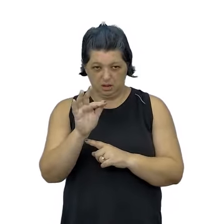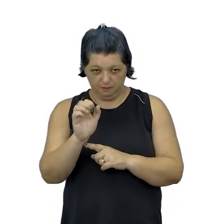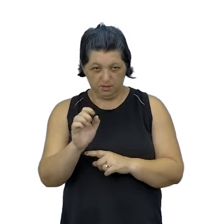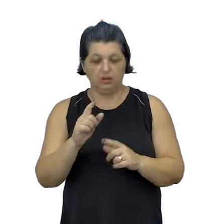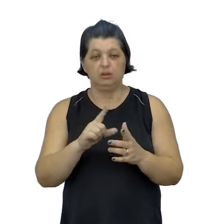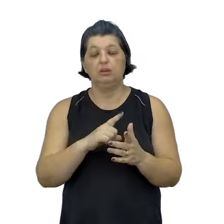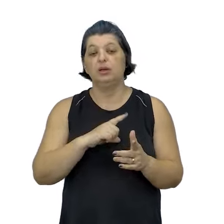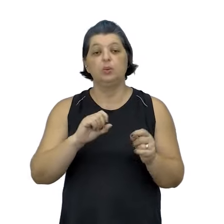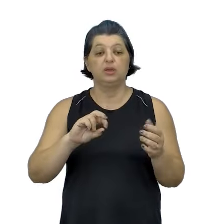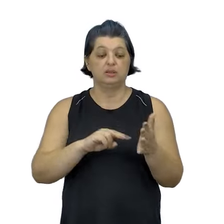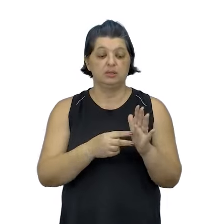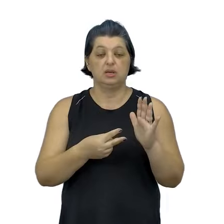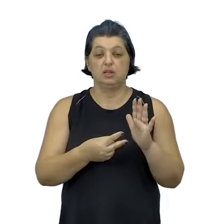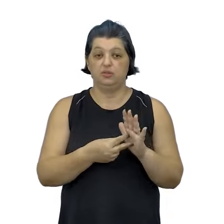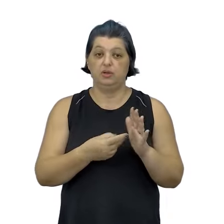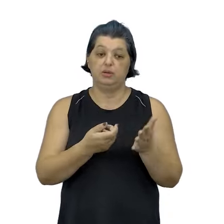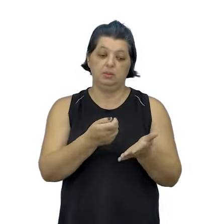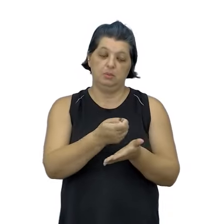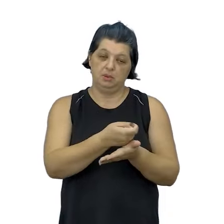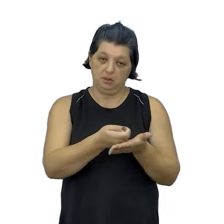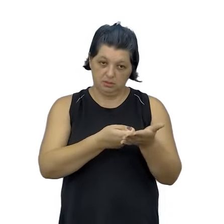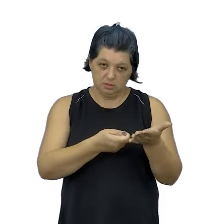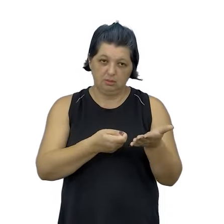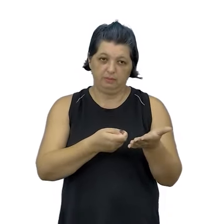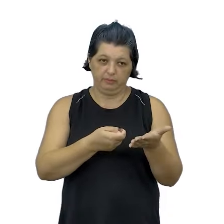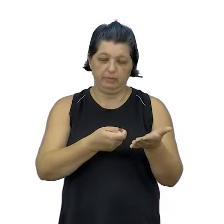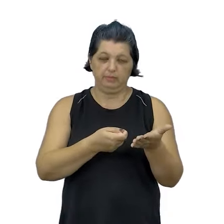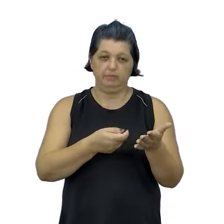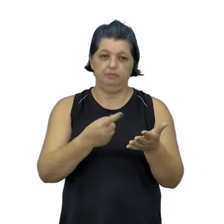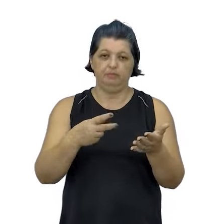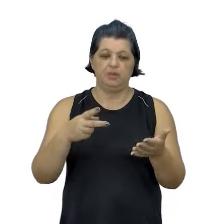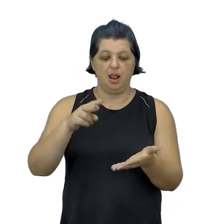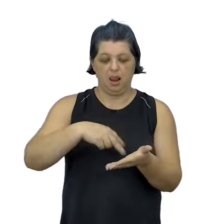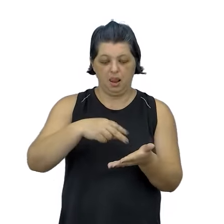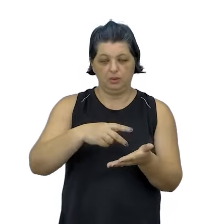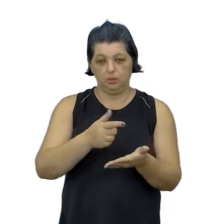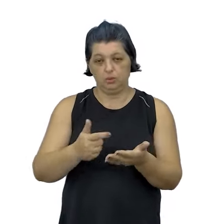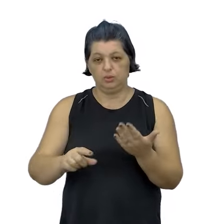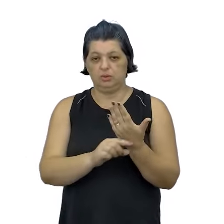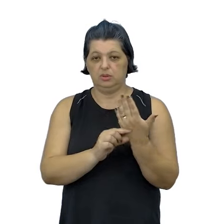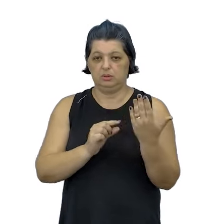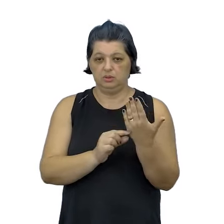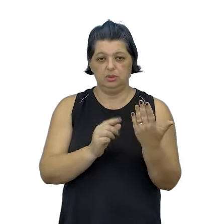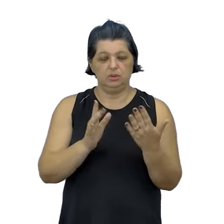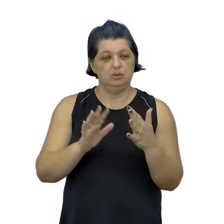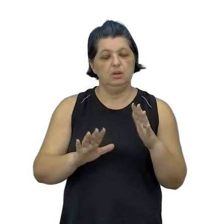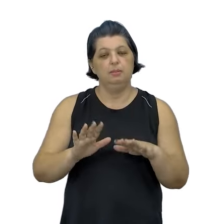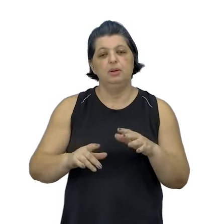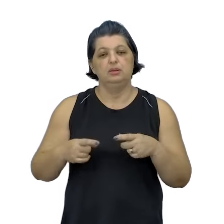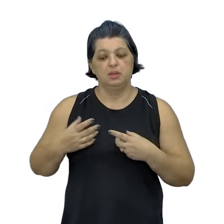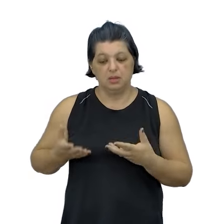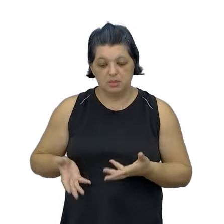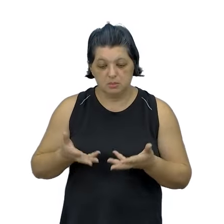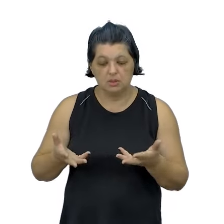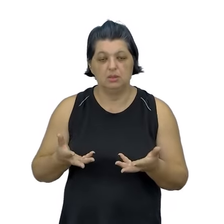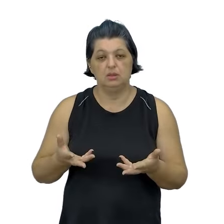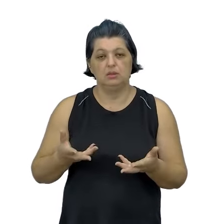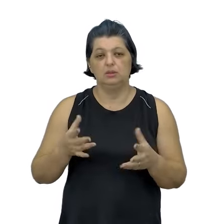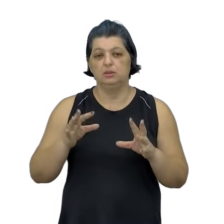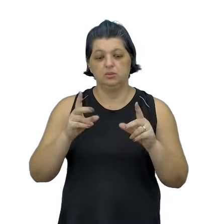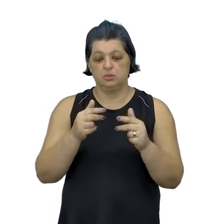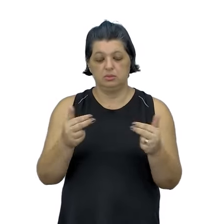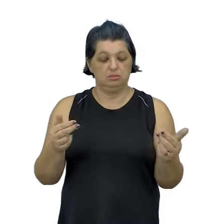vai demonstrar que, para se escrever, muitas vezes, a leitura de outros autores pode nos inspirar naquilo que vamos